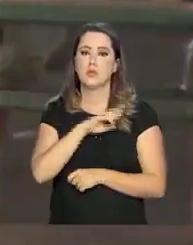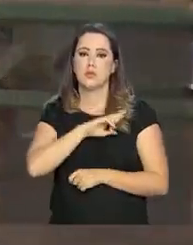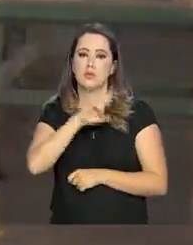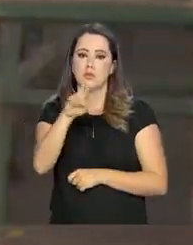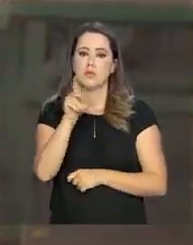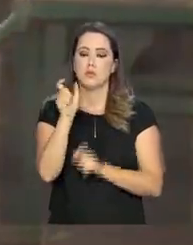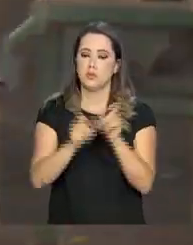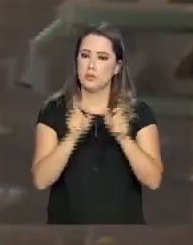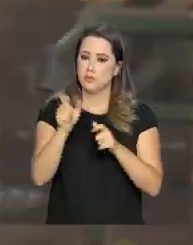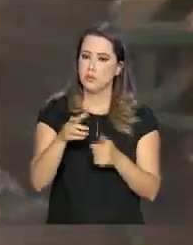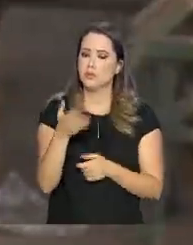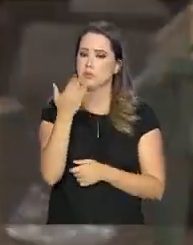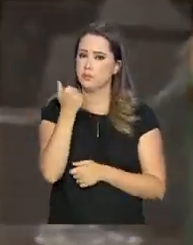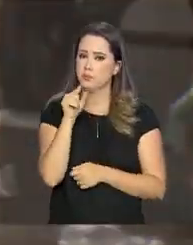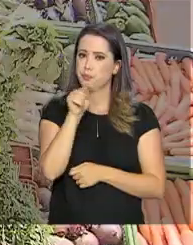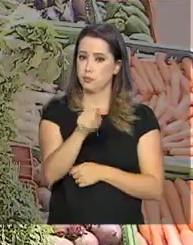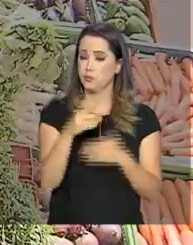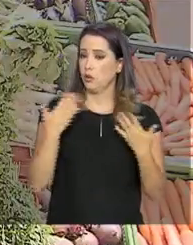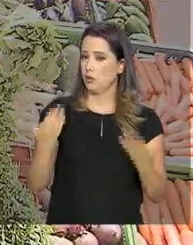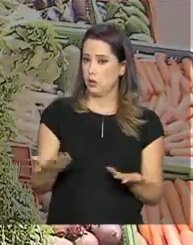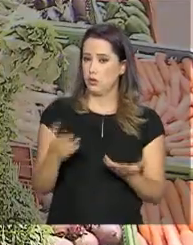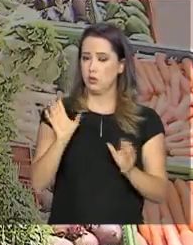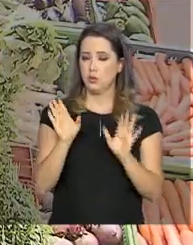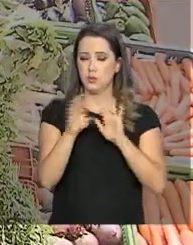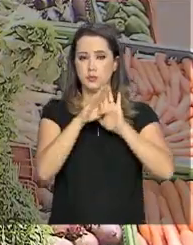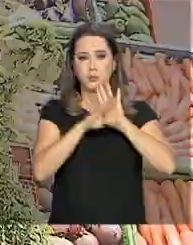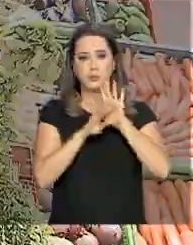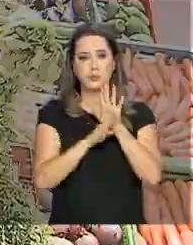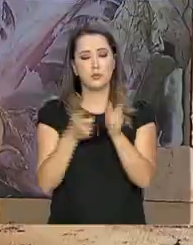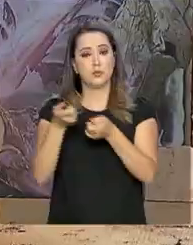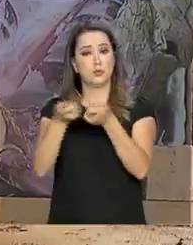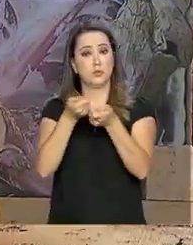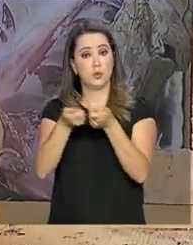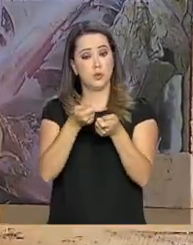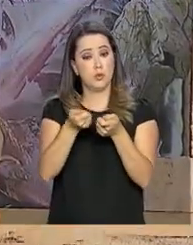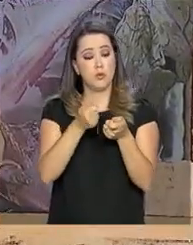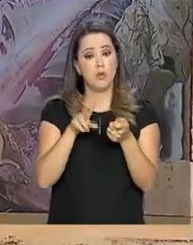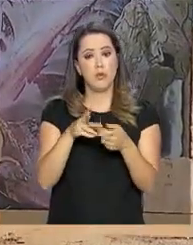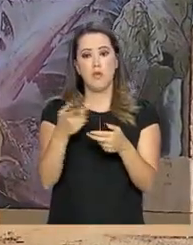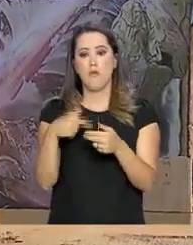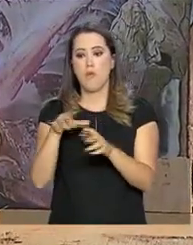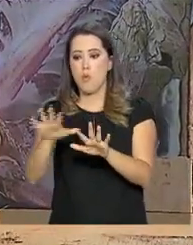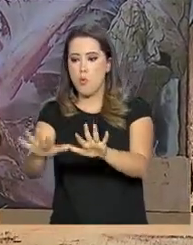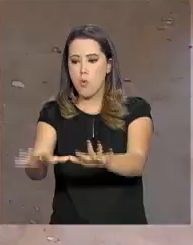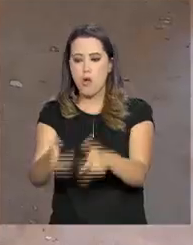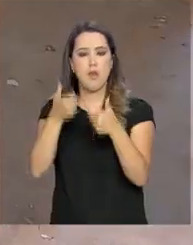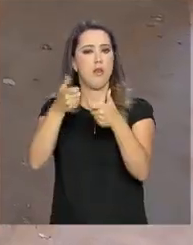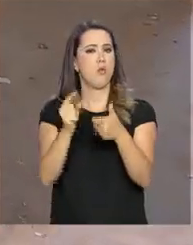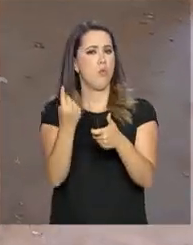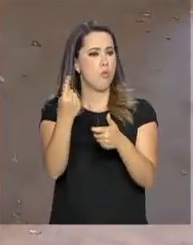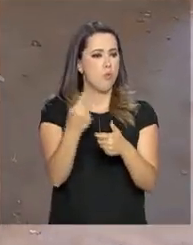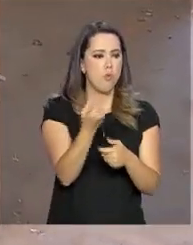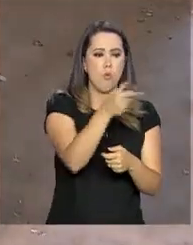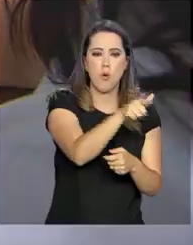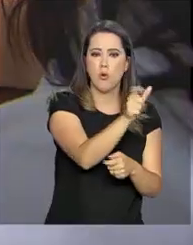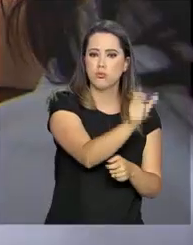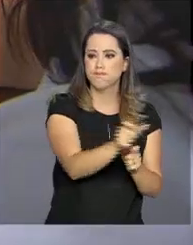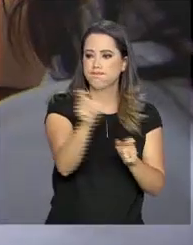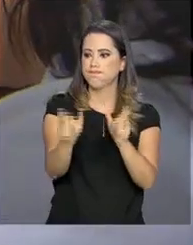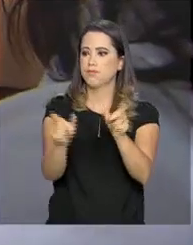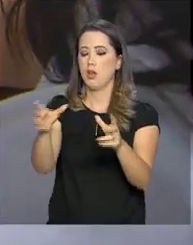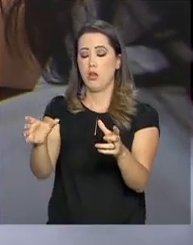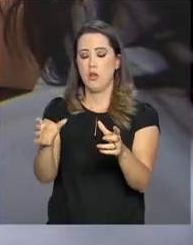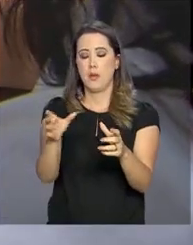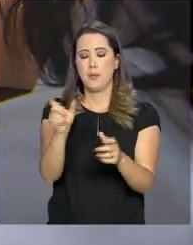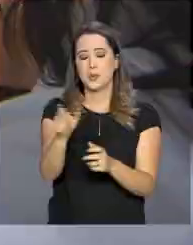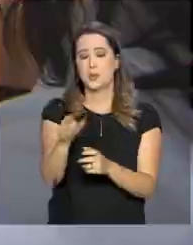responsável por aquele alimento. Para isso, os programas de monitoramento vão retirar amostras dos produtos nos pontos de venda e enviar